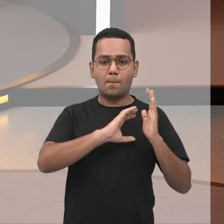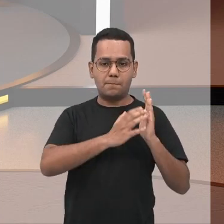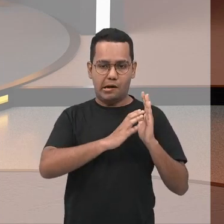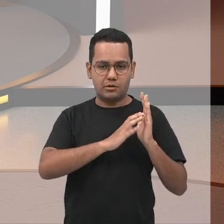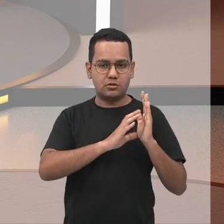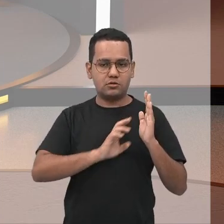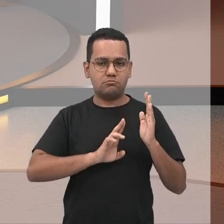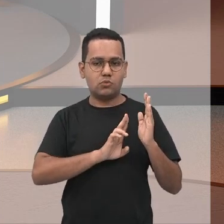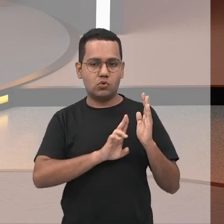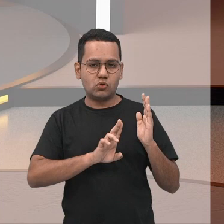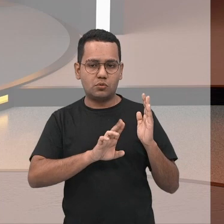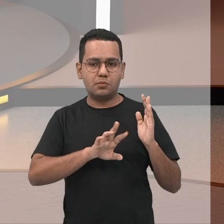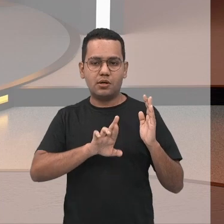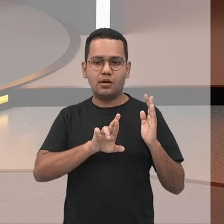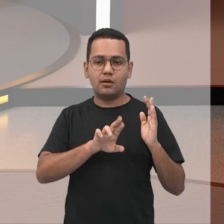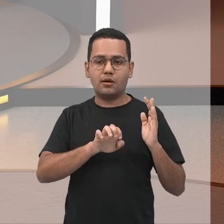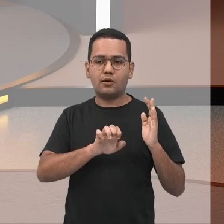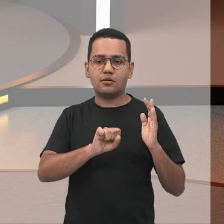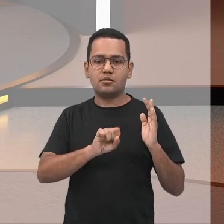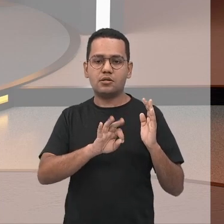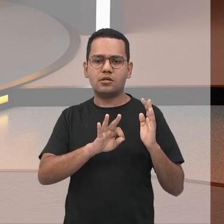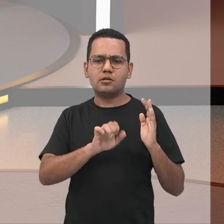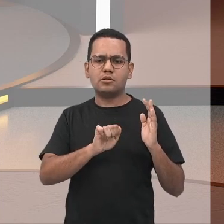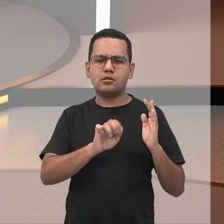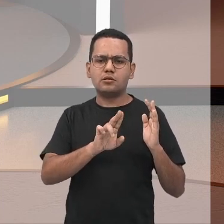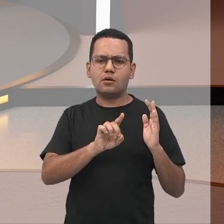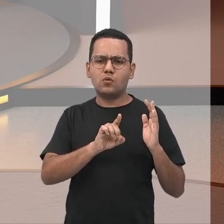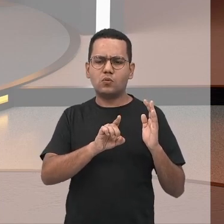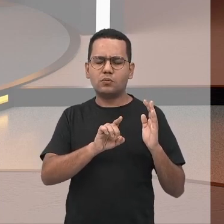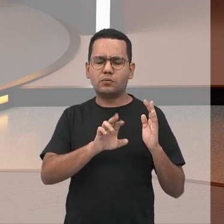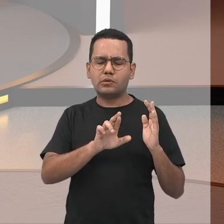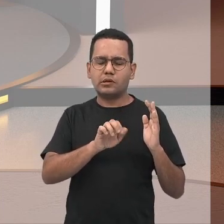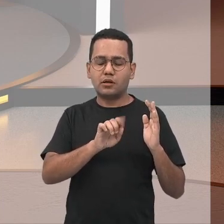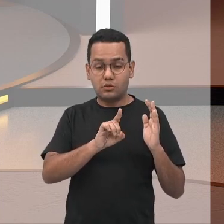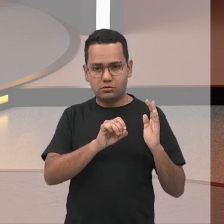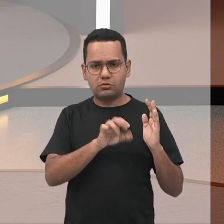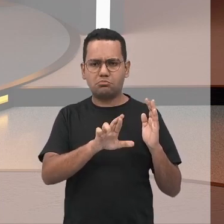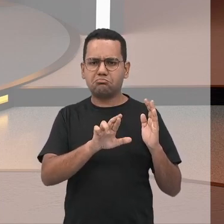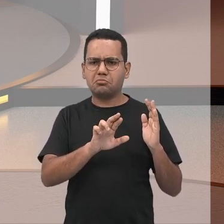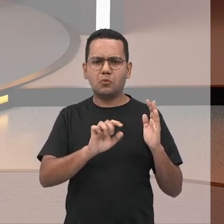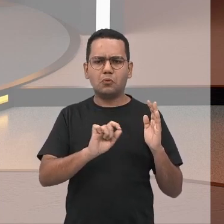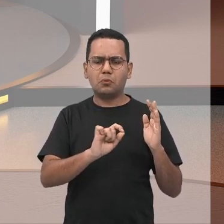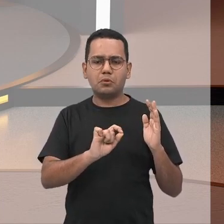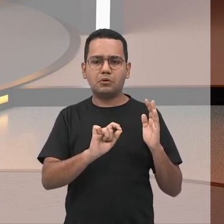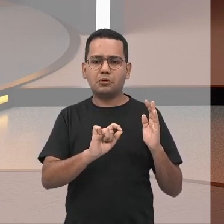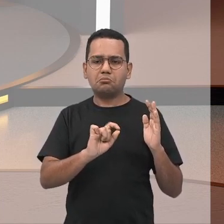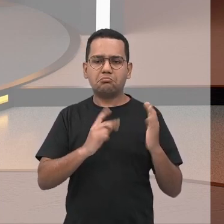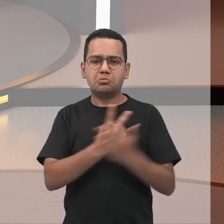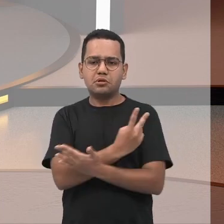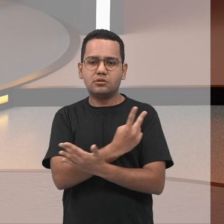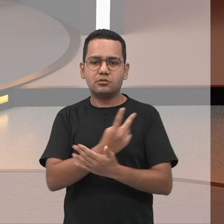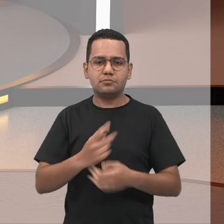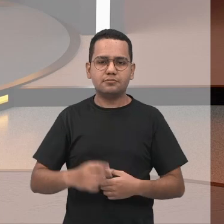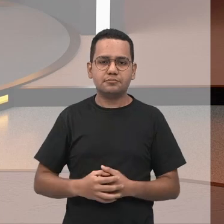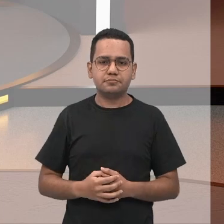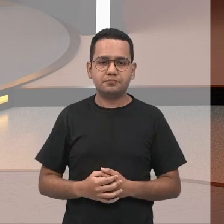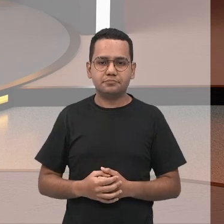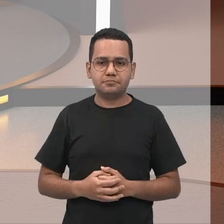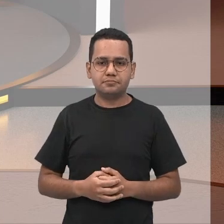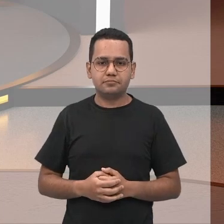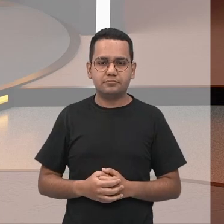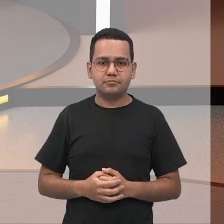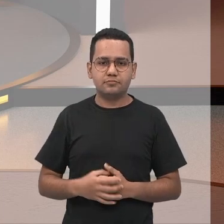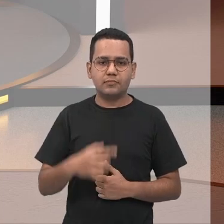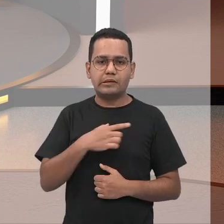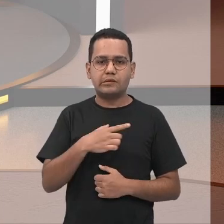Partido Restaurador. O que era o Partido Restaurador? Certo? O Partido Restaurador, também chamado